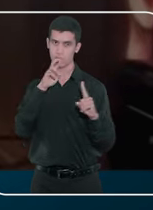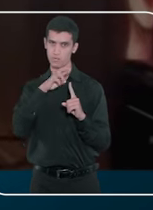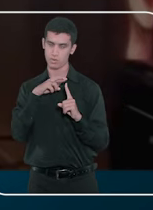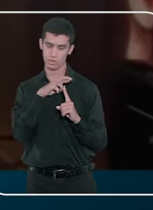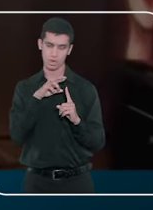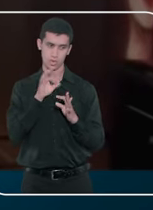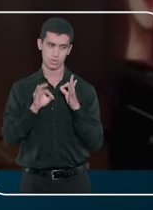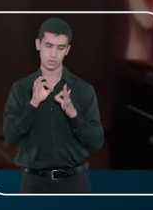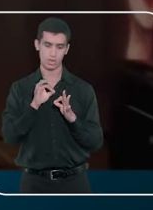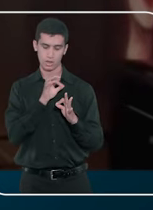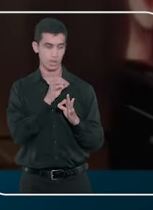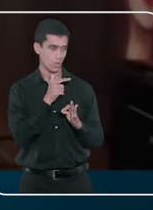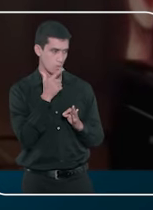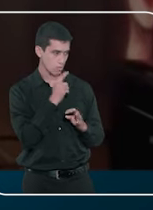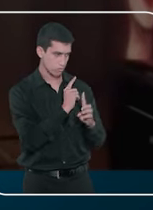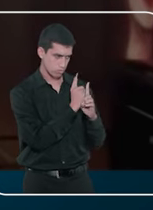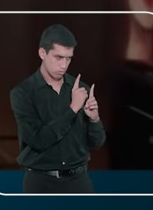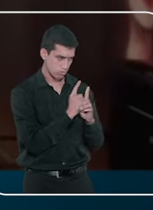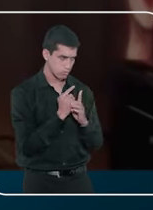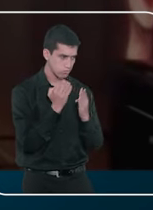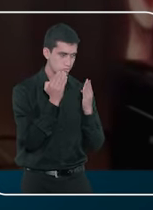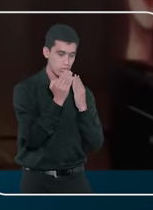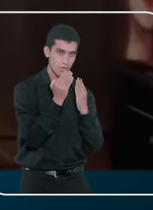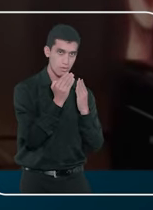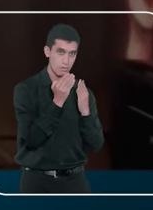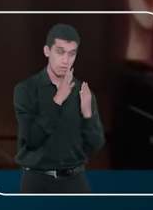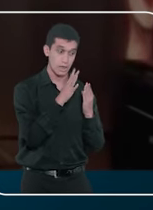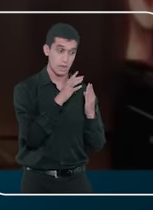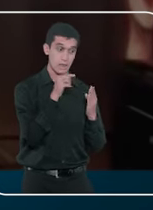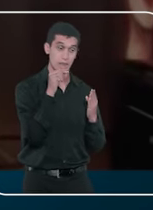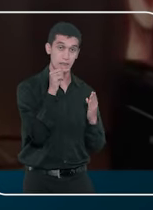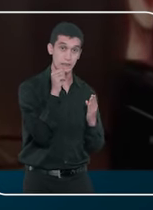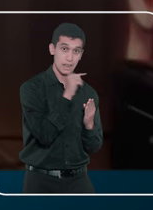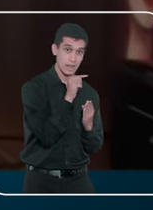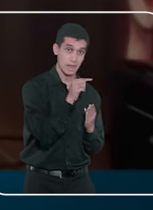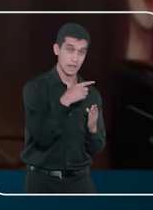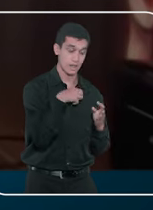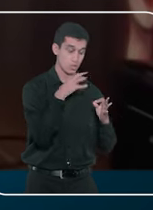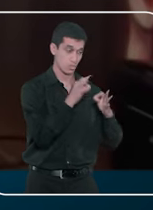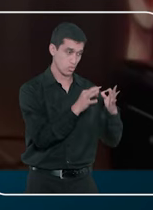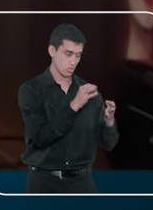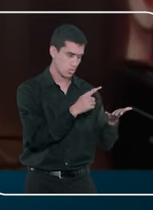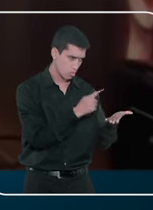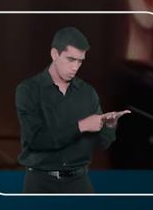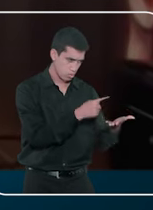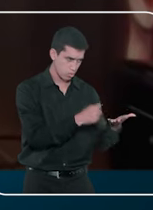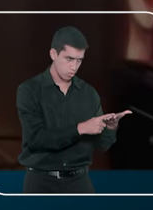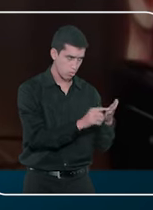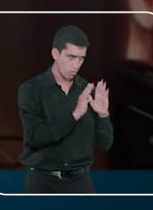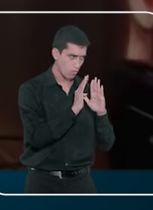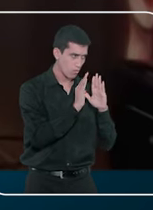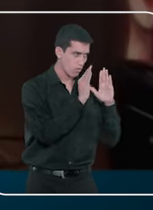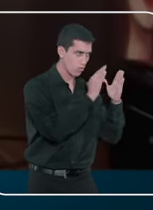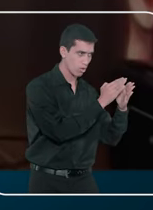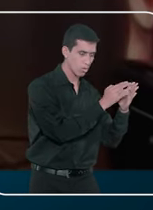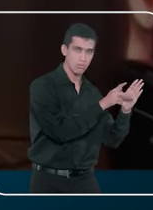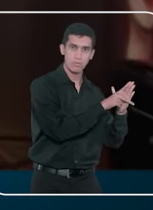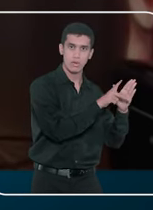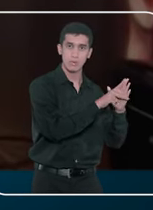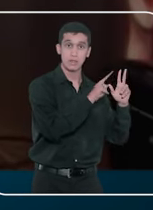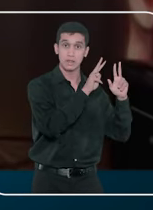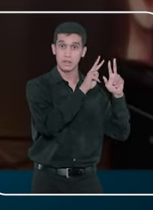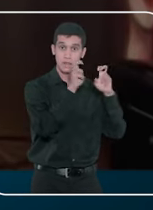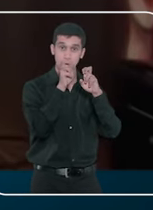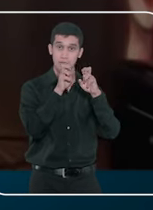si é um negócio jurídico personalíssimo, voltado para as demandas, para as questões do